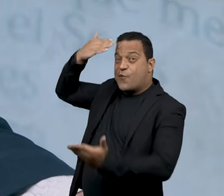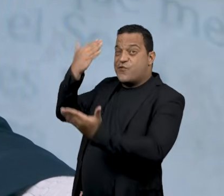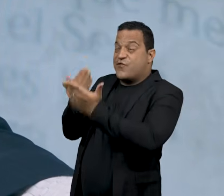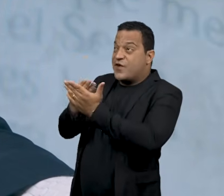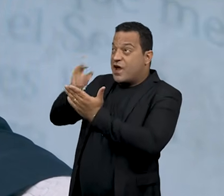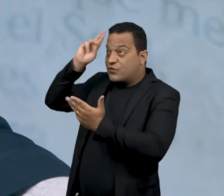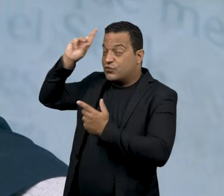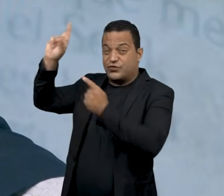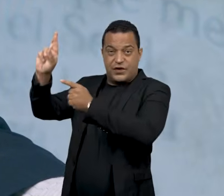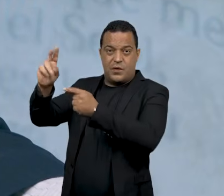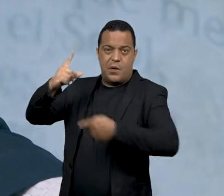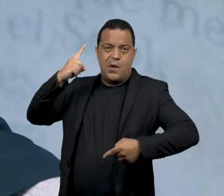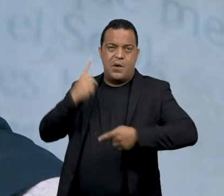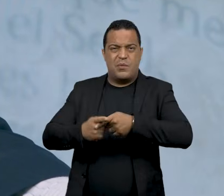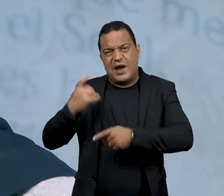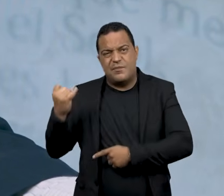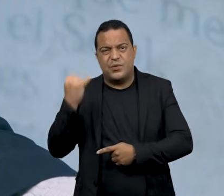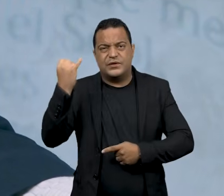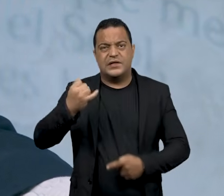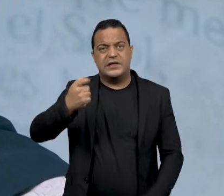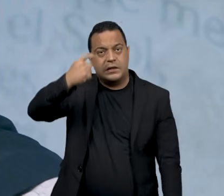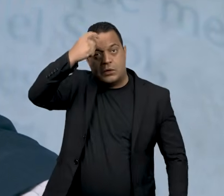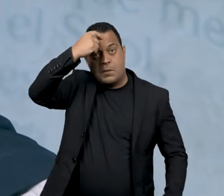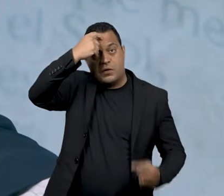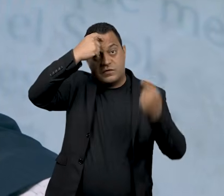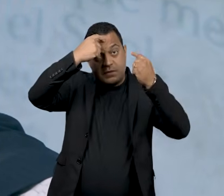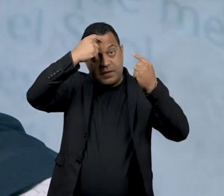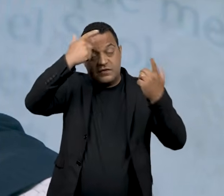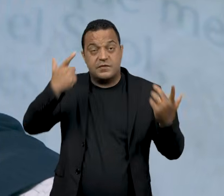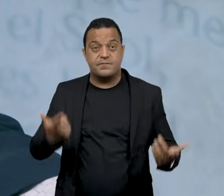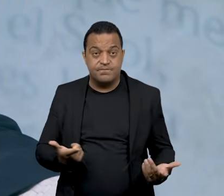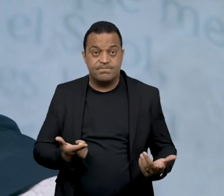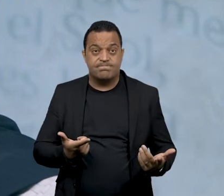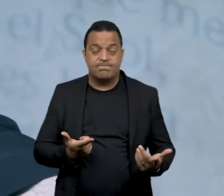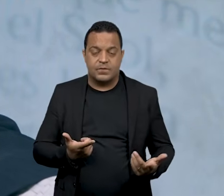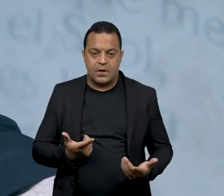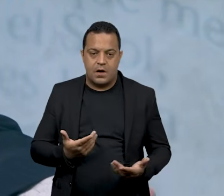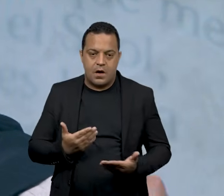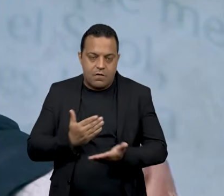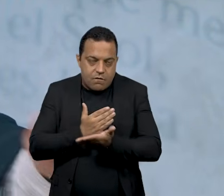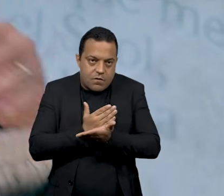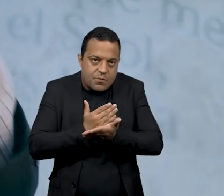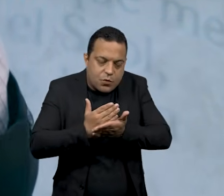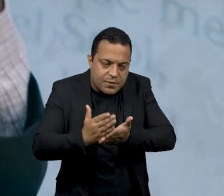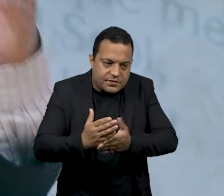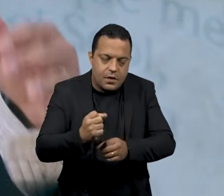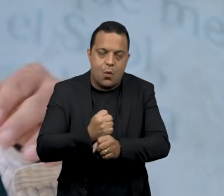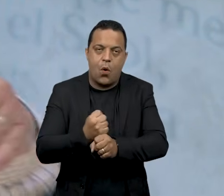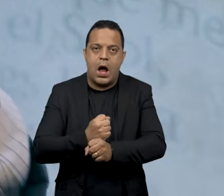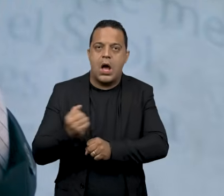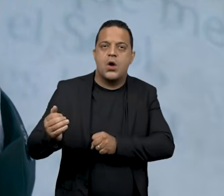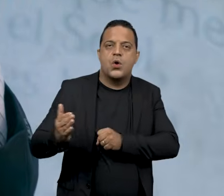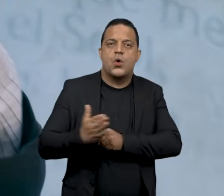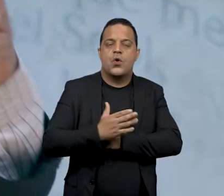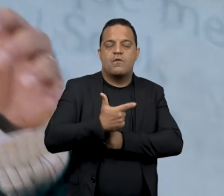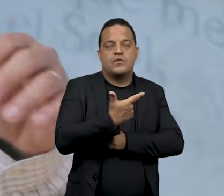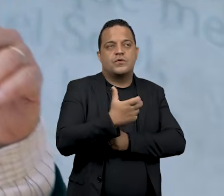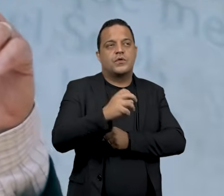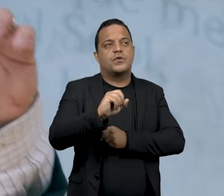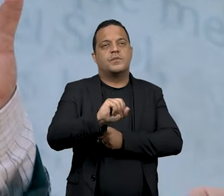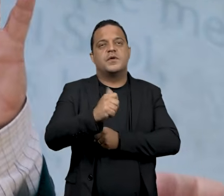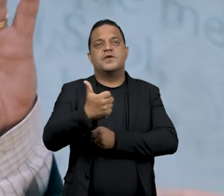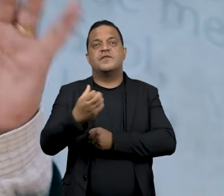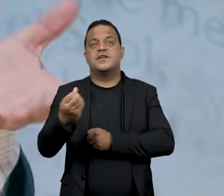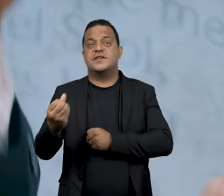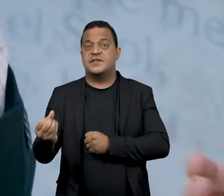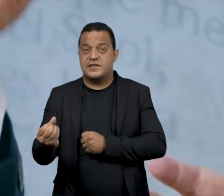A importância da nossa mente. Estamos entrando no ano novo, né? E ano novo já começa novos planos.